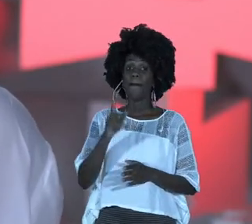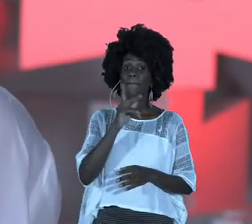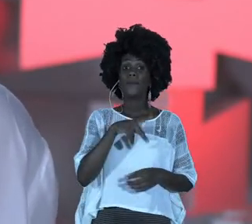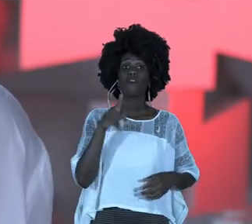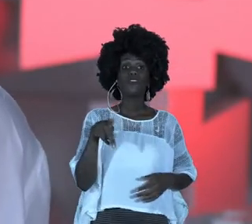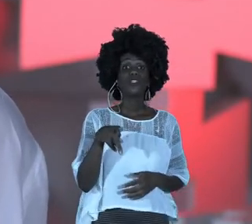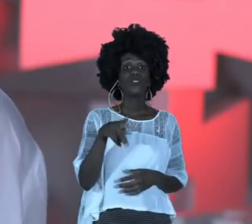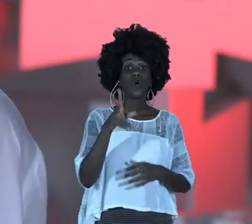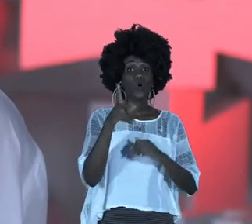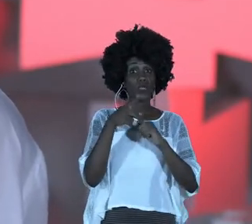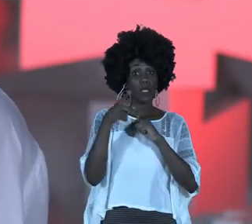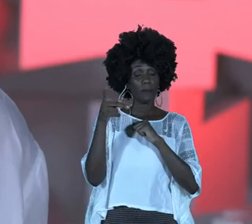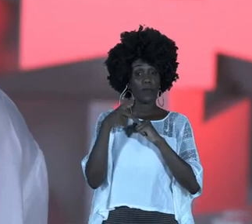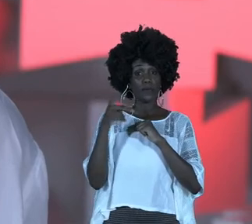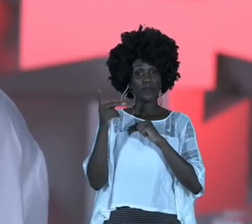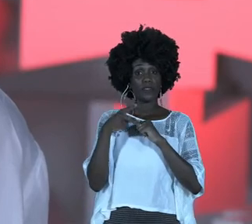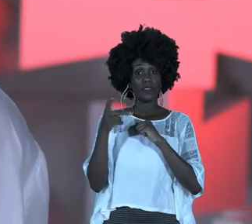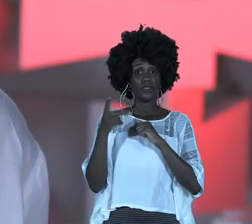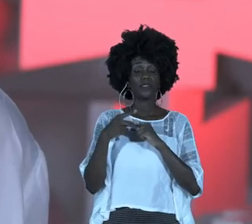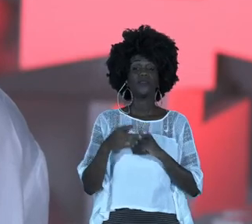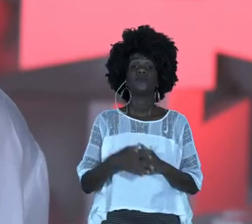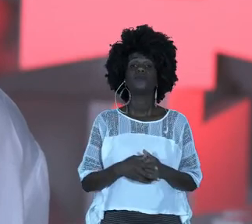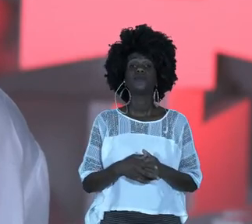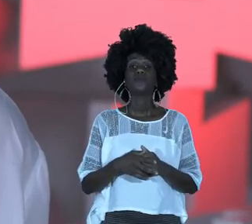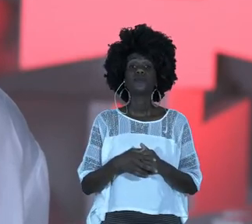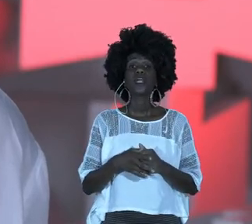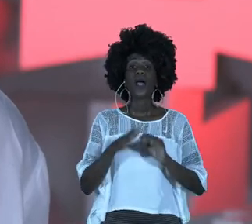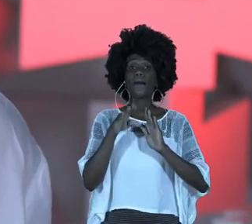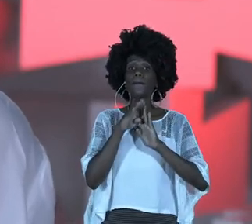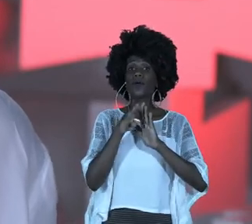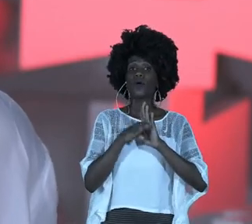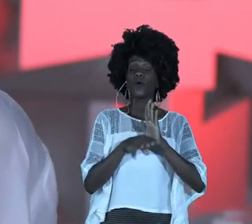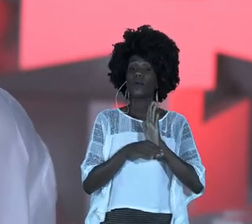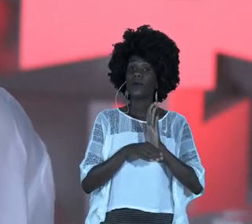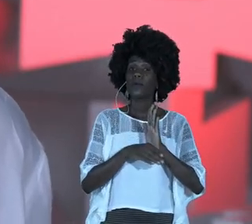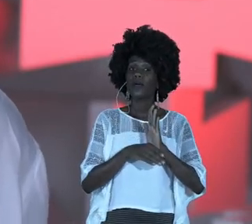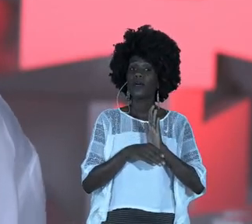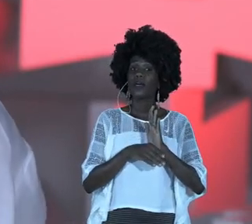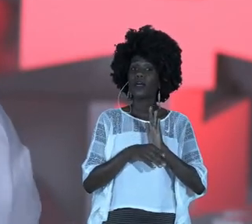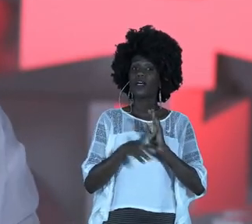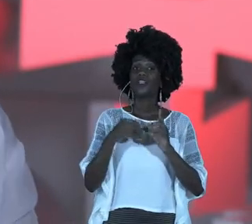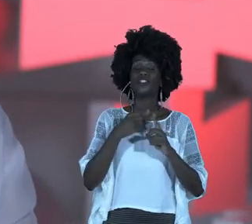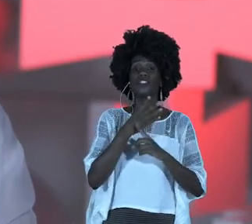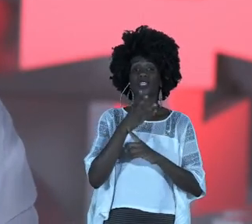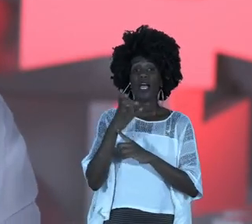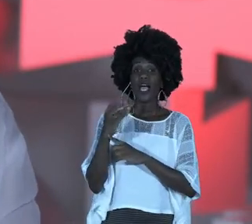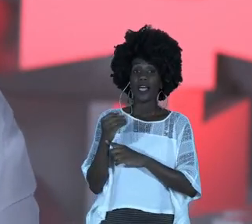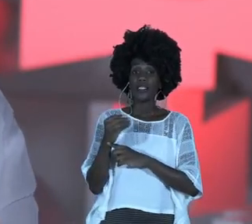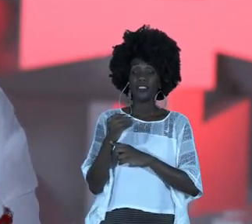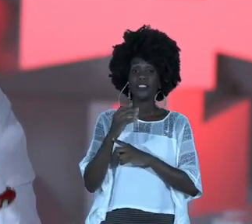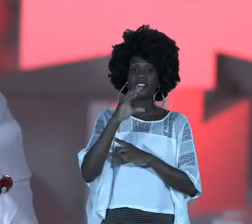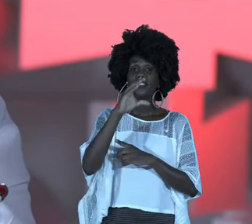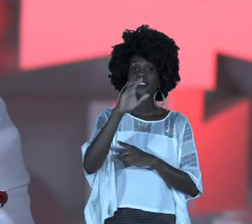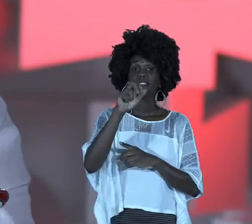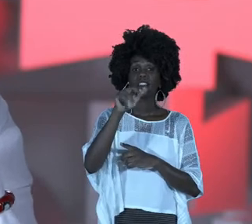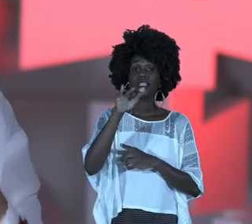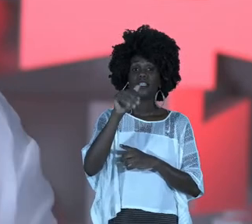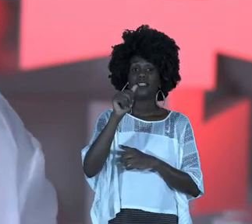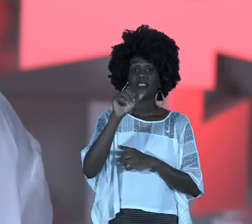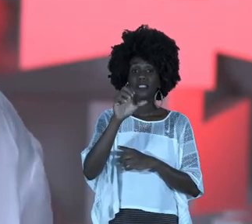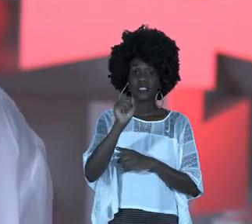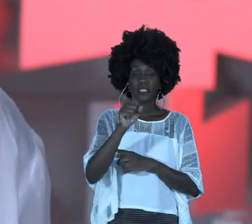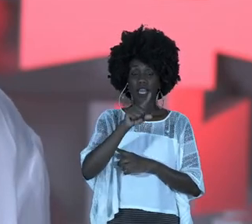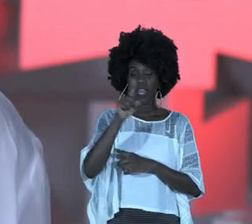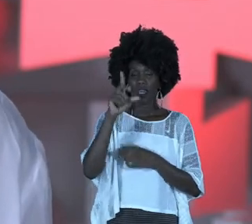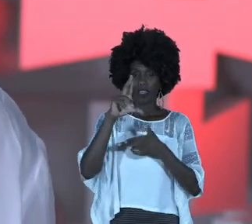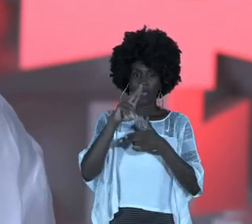professor lá da pós-graduação. Do programa de artes cênicas da UFBA. Ele foi meu orientador de